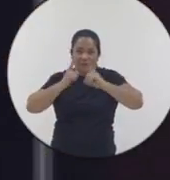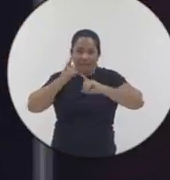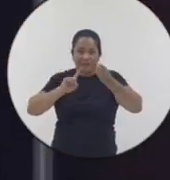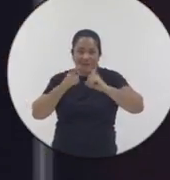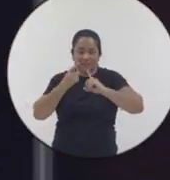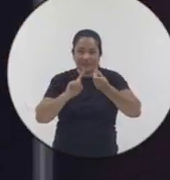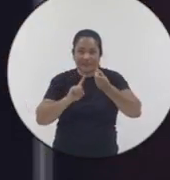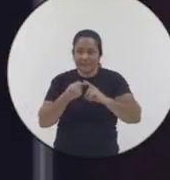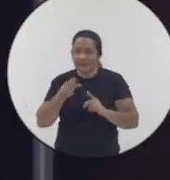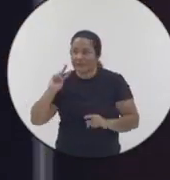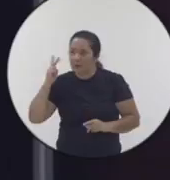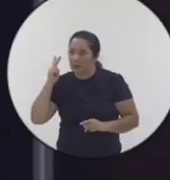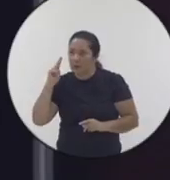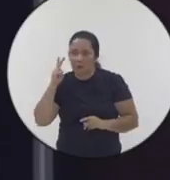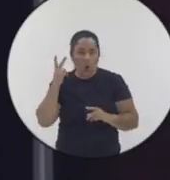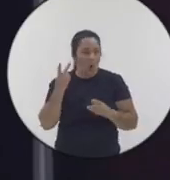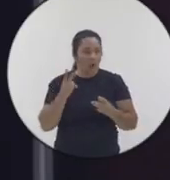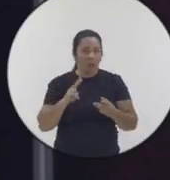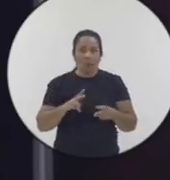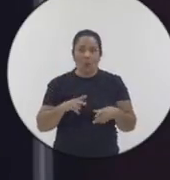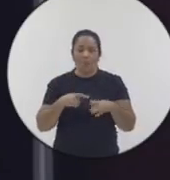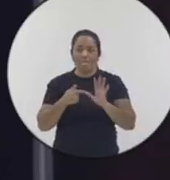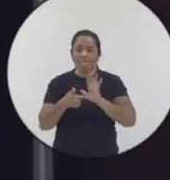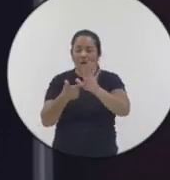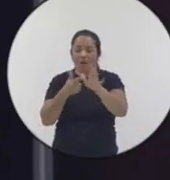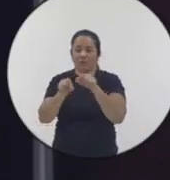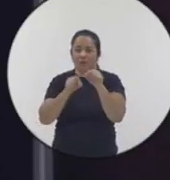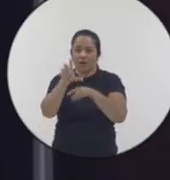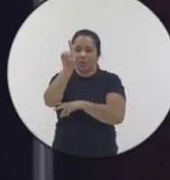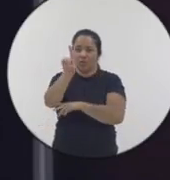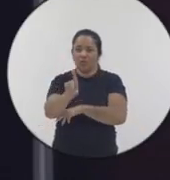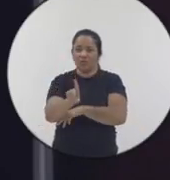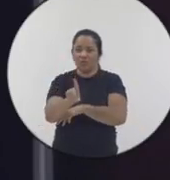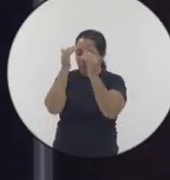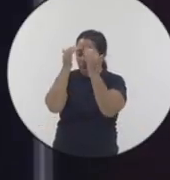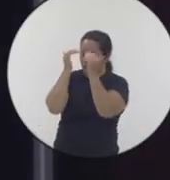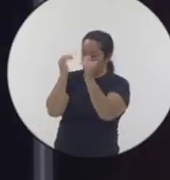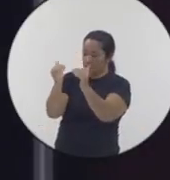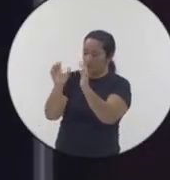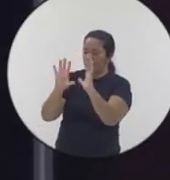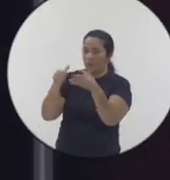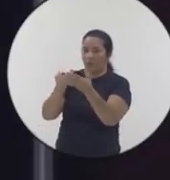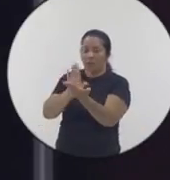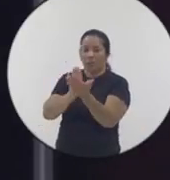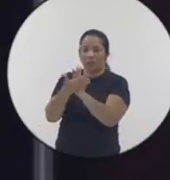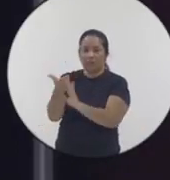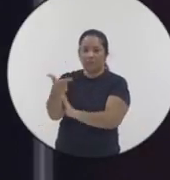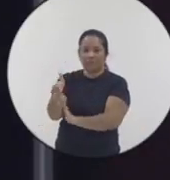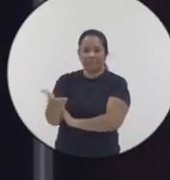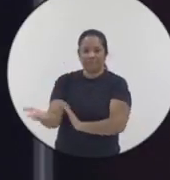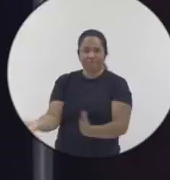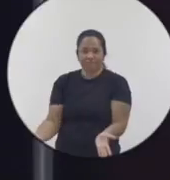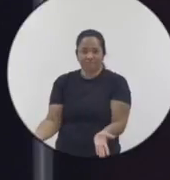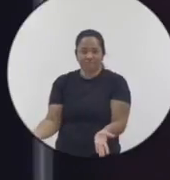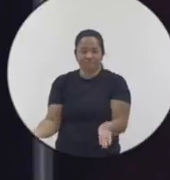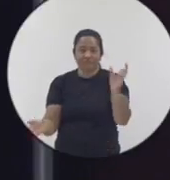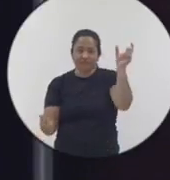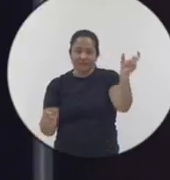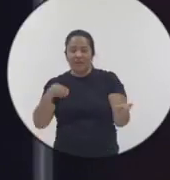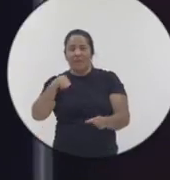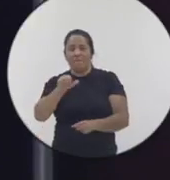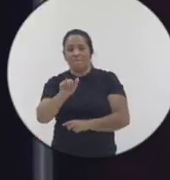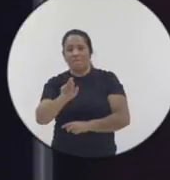gente, o histórico de respeito a direitos humanos igual ao Brasil. E está no caminho, Marcela Romero traz a